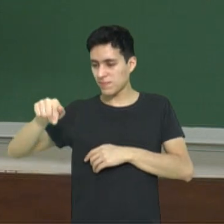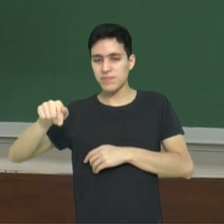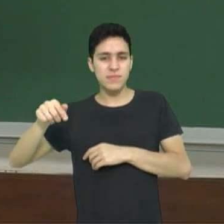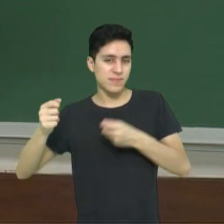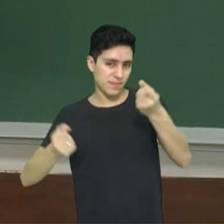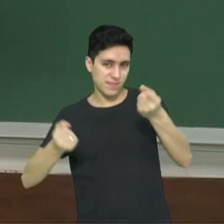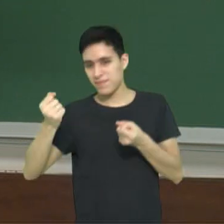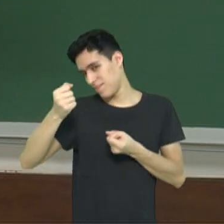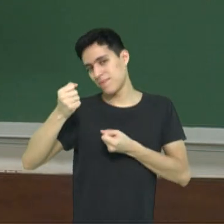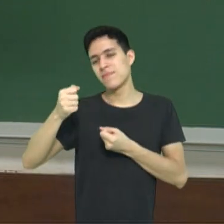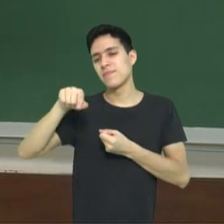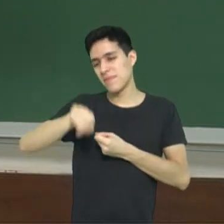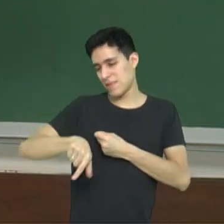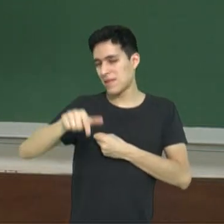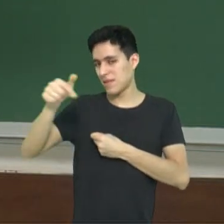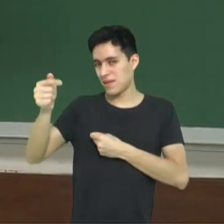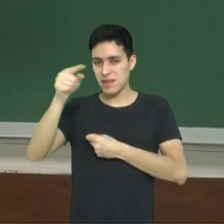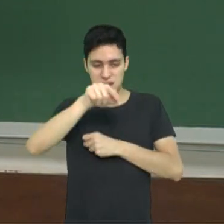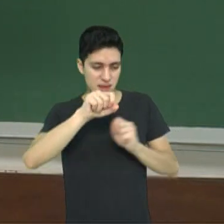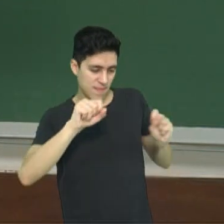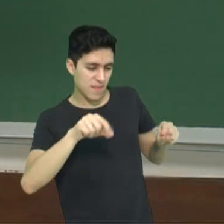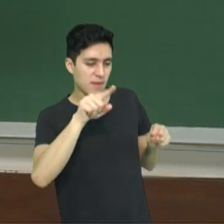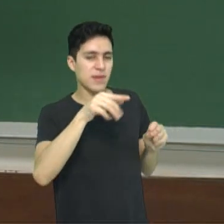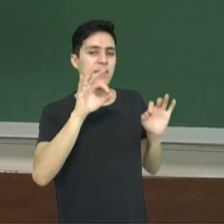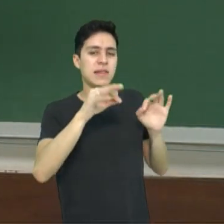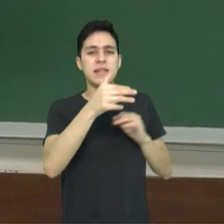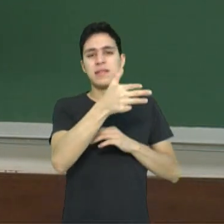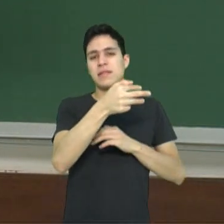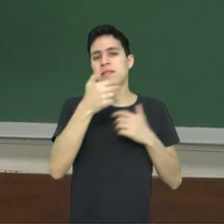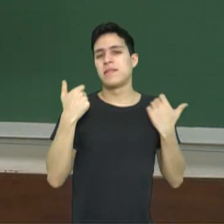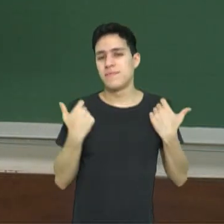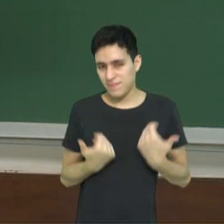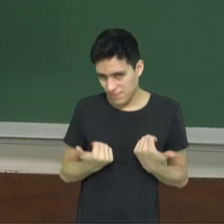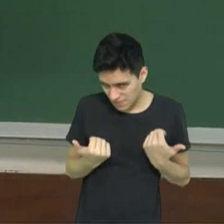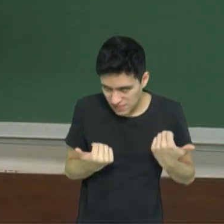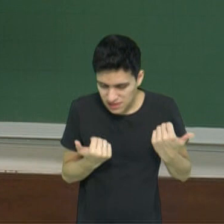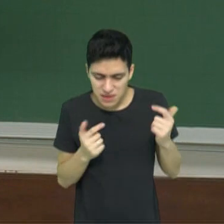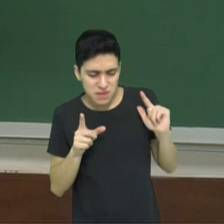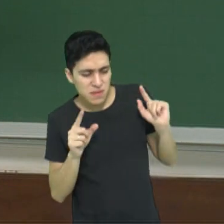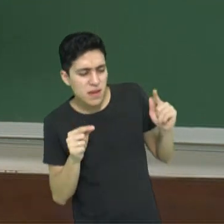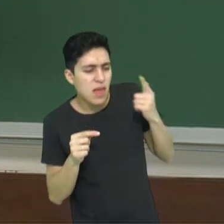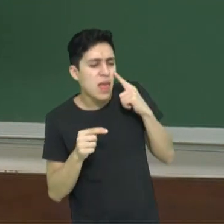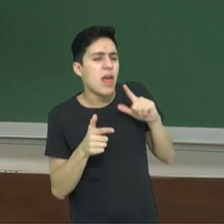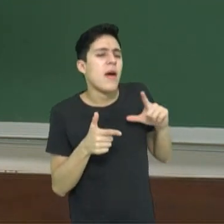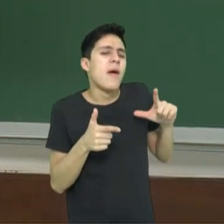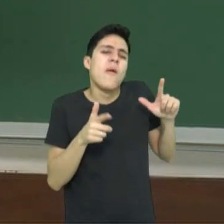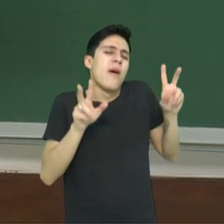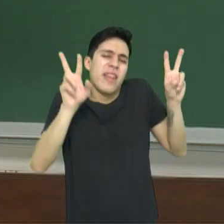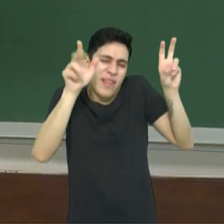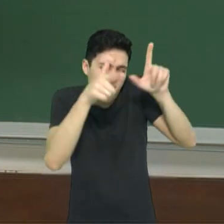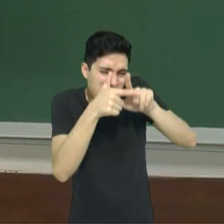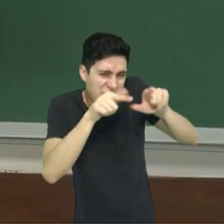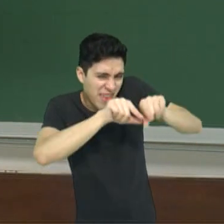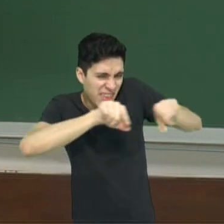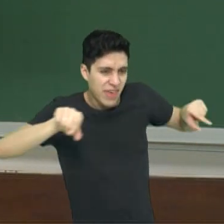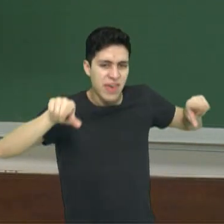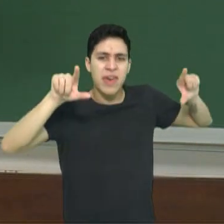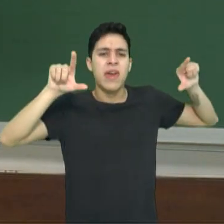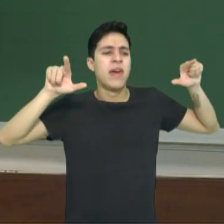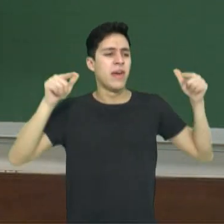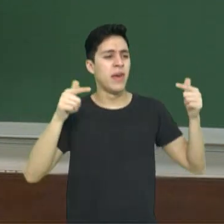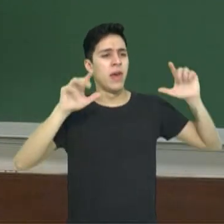a 7 e o número de motos é igual a 13. Como é um probleminha, ele não tem aquele conjunto solução